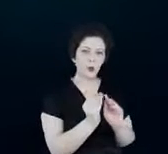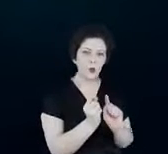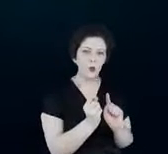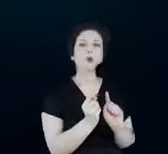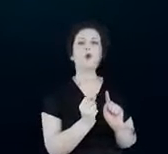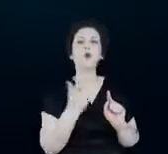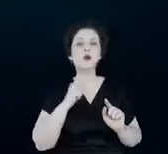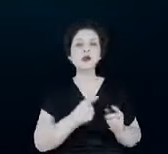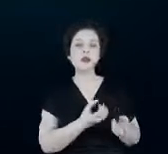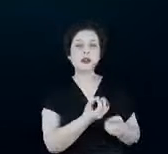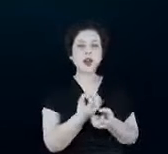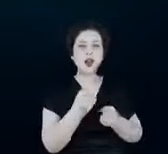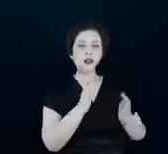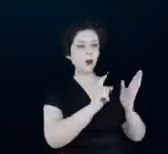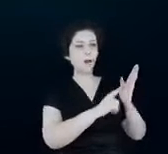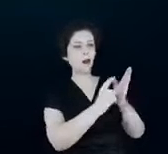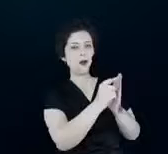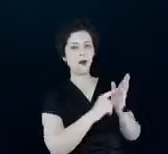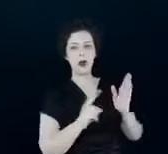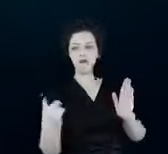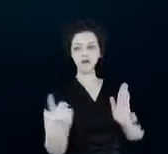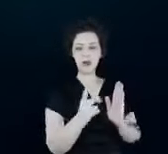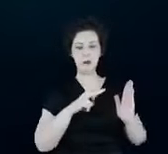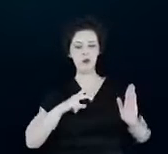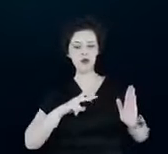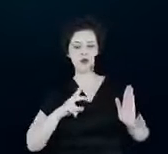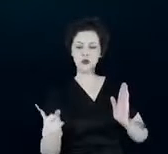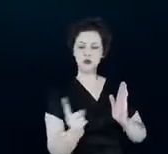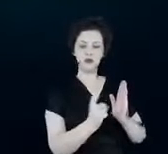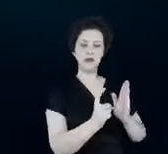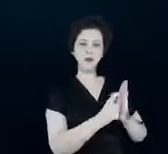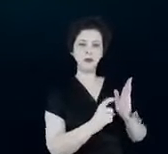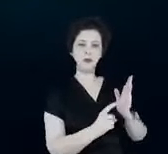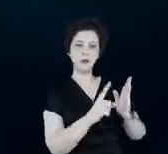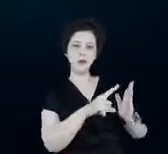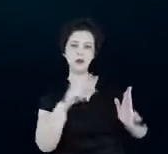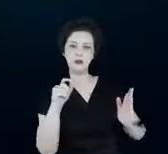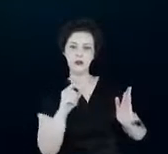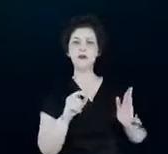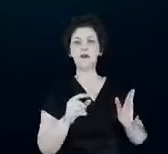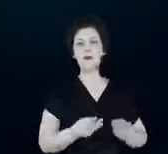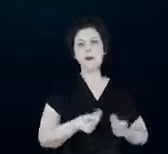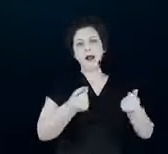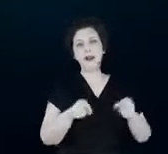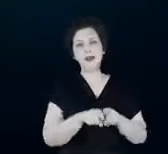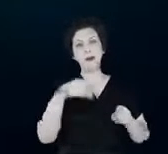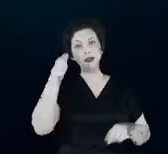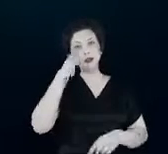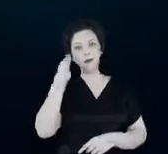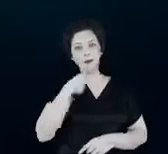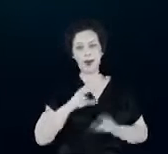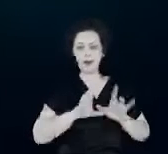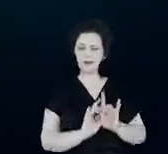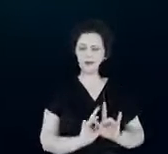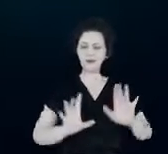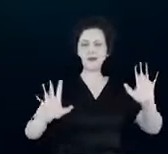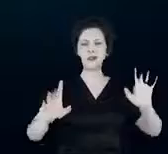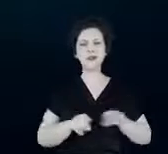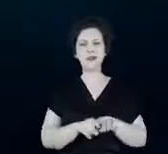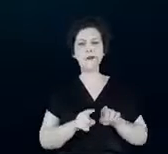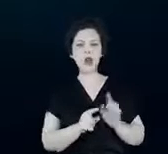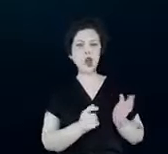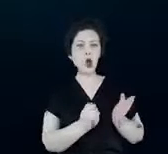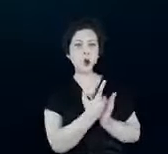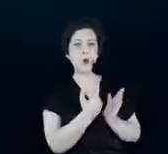consegue mais dados e ofertar mas produto para o cliente então aumenta a eficiência e também né a melhor experiência e o tíquete médio do cliente